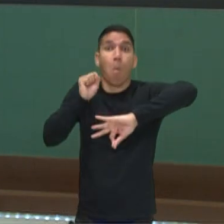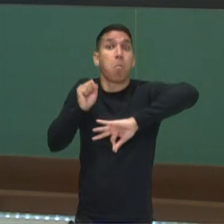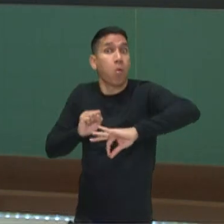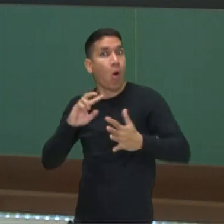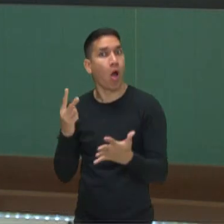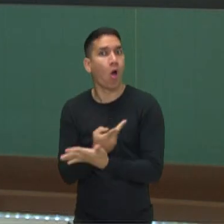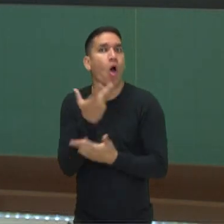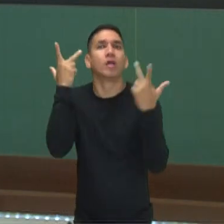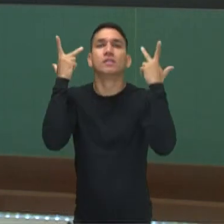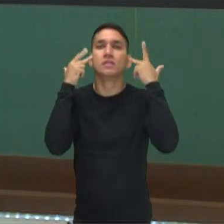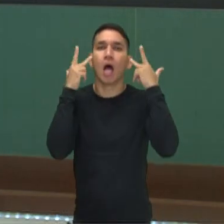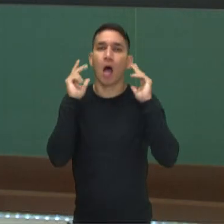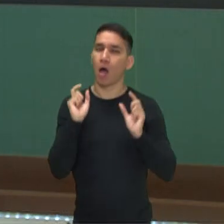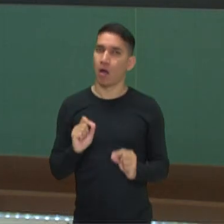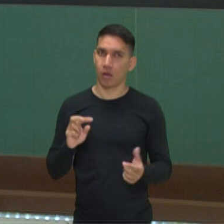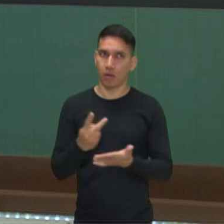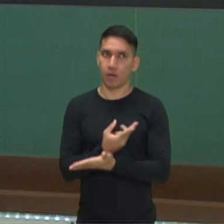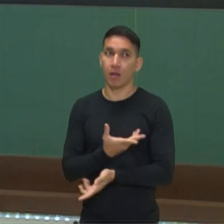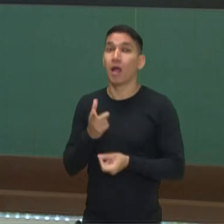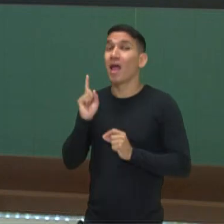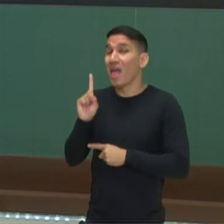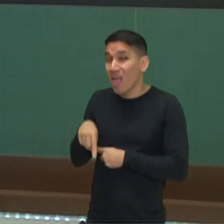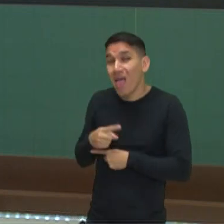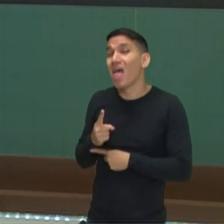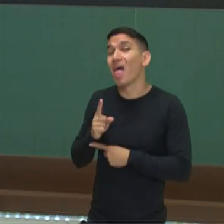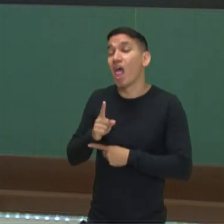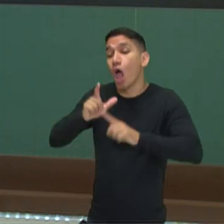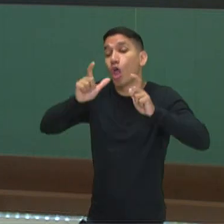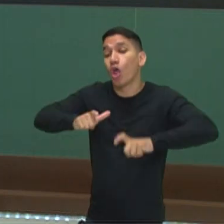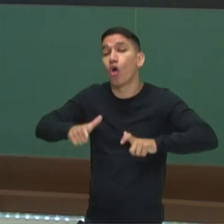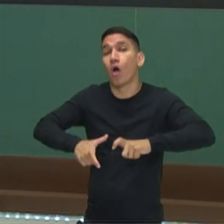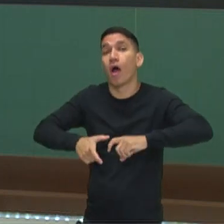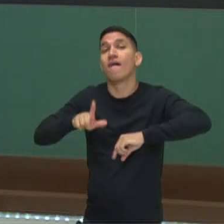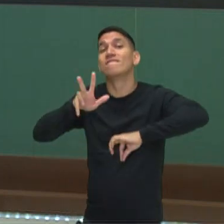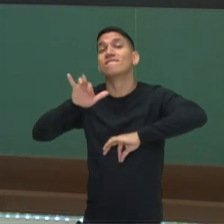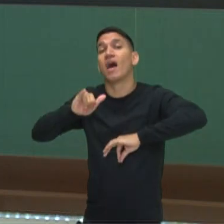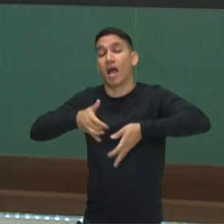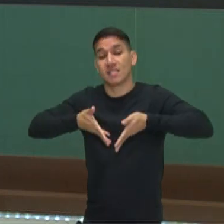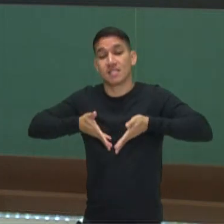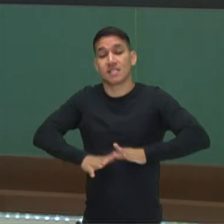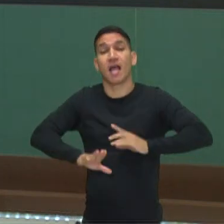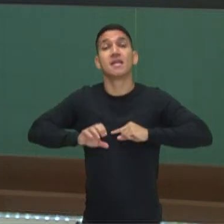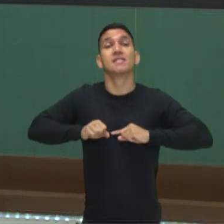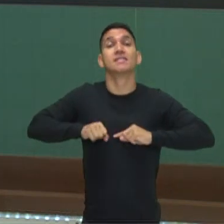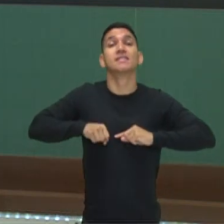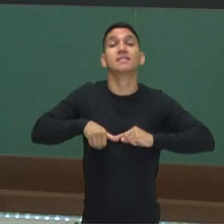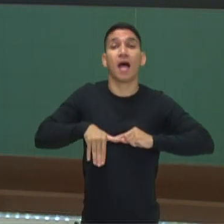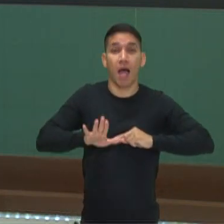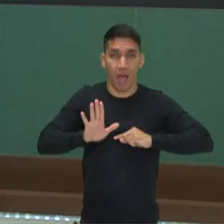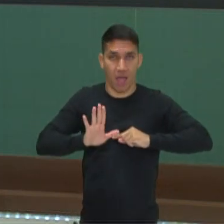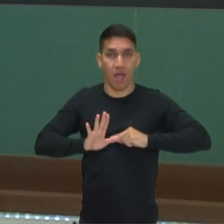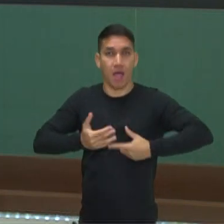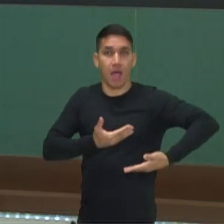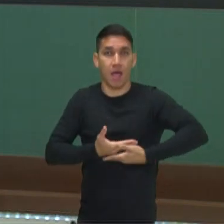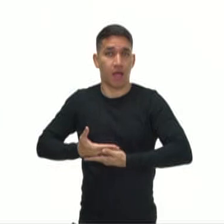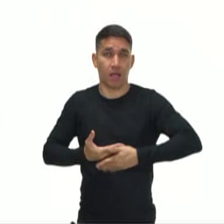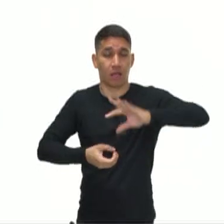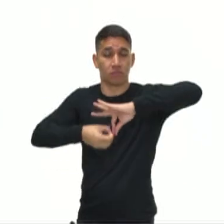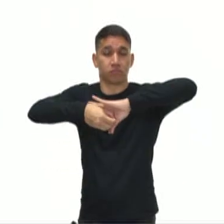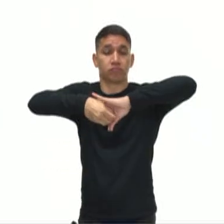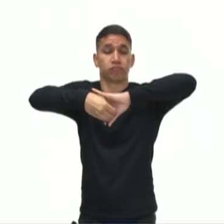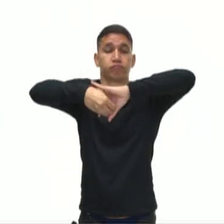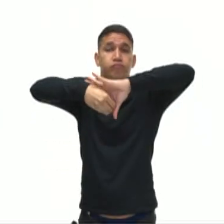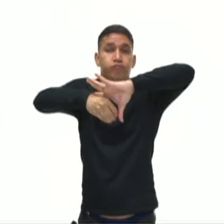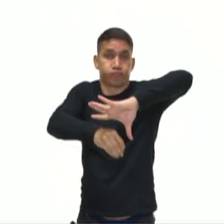acontecer naturalmente, é o local de passagem, de saída desse bebê. Então, as paredes ali,